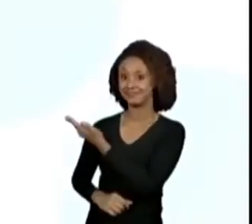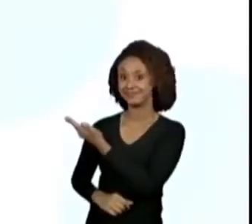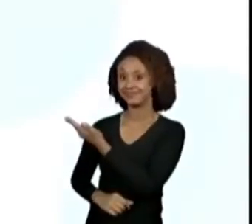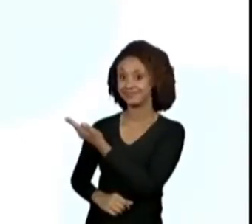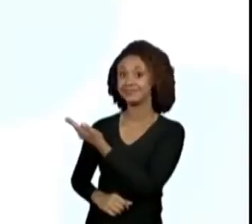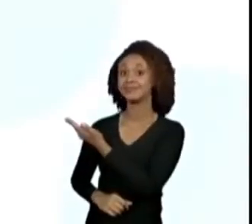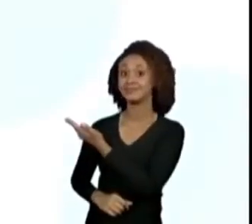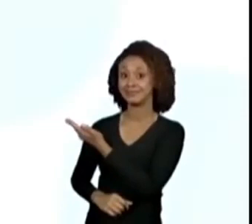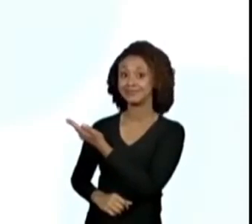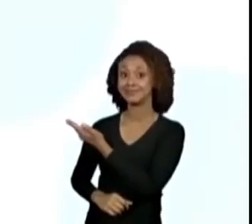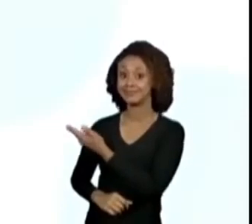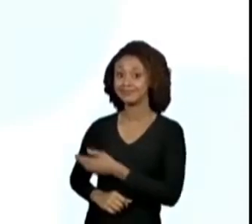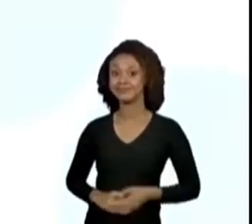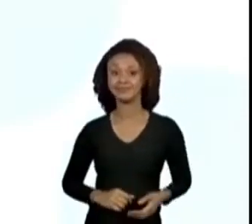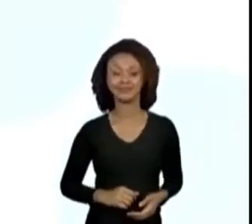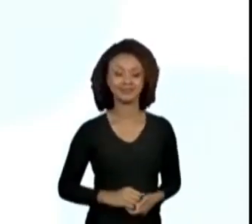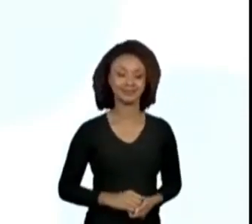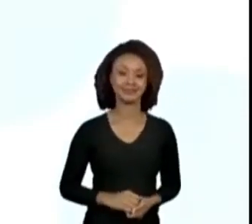Azul.